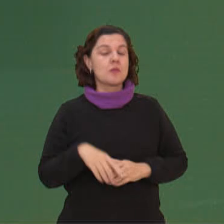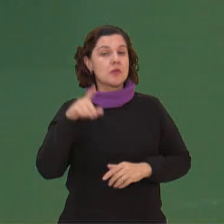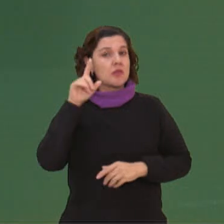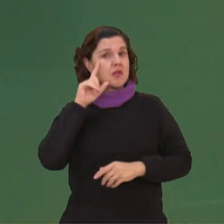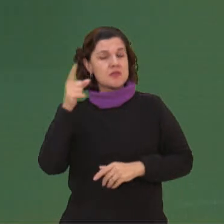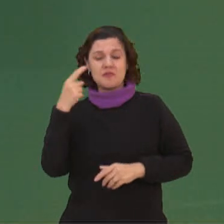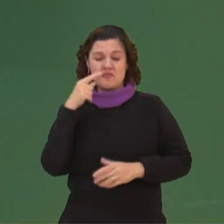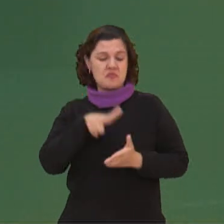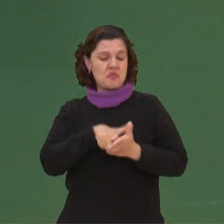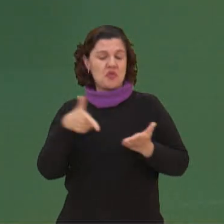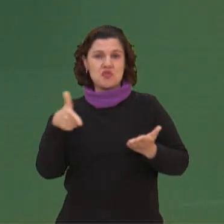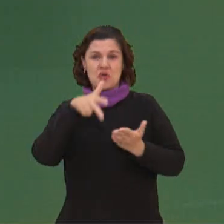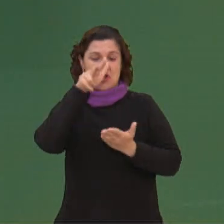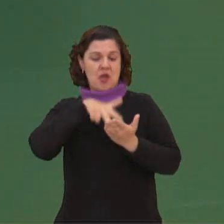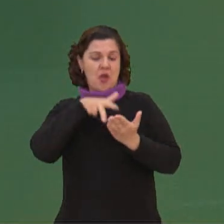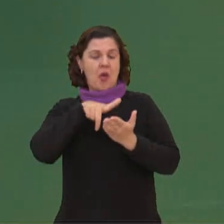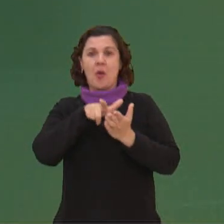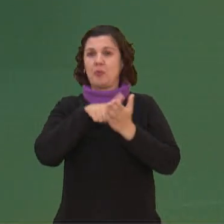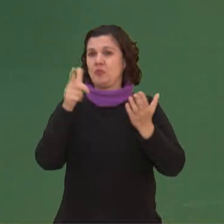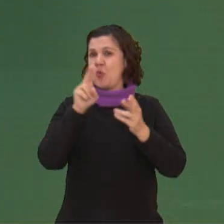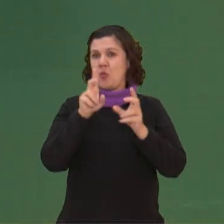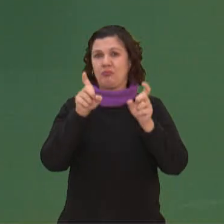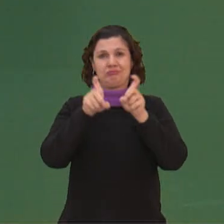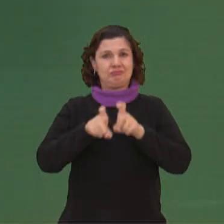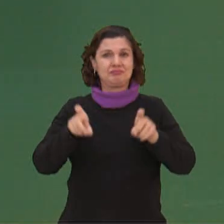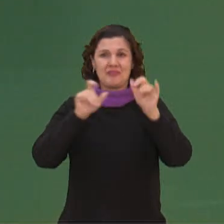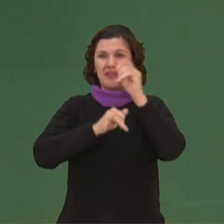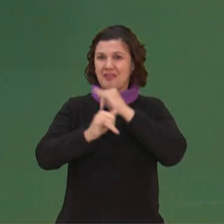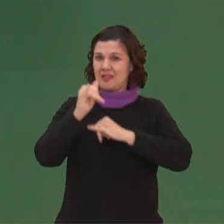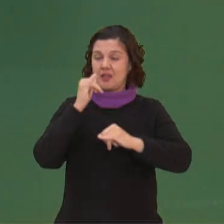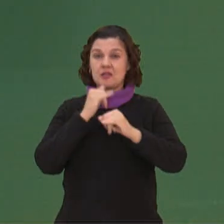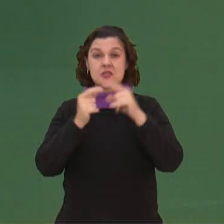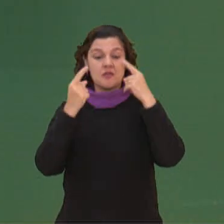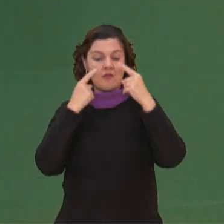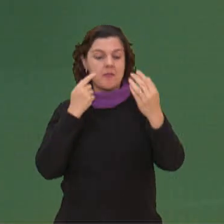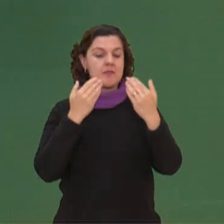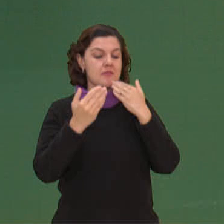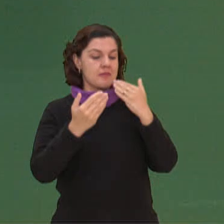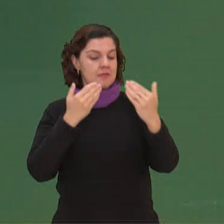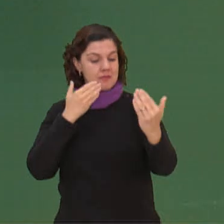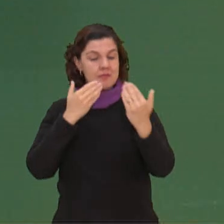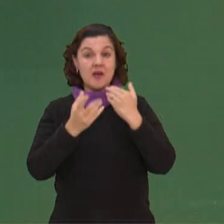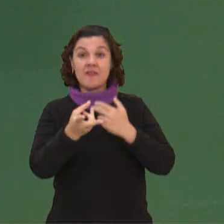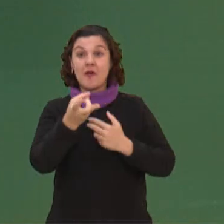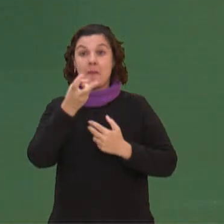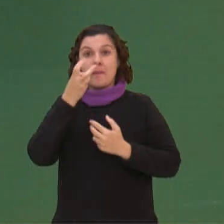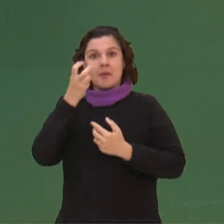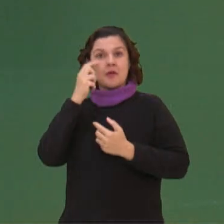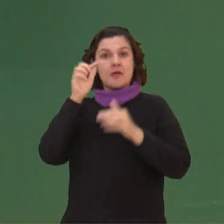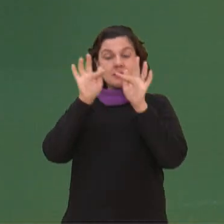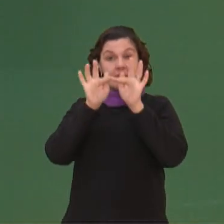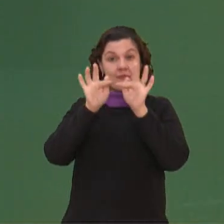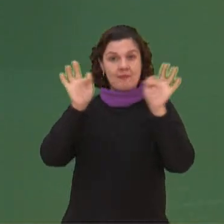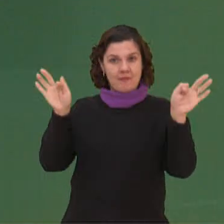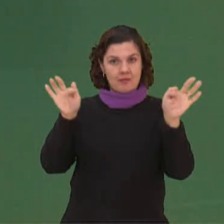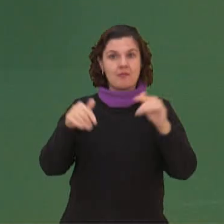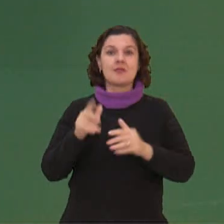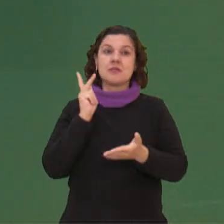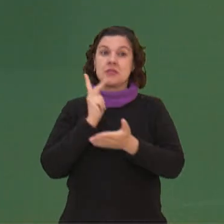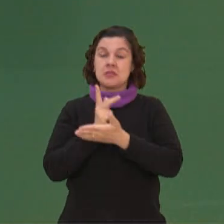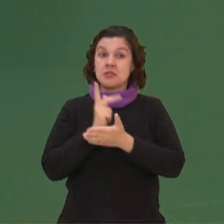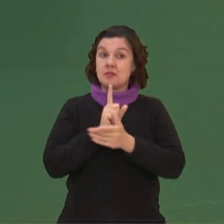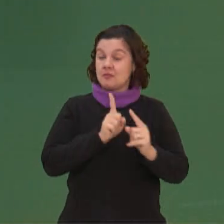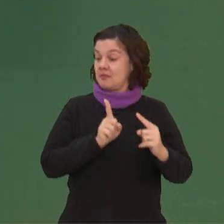ler qualquer jornal na internet sobre esses debates, você vai perceber que esta frase que nós encontramos